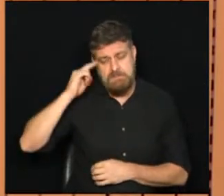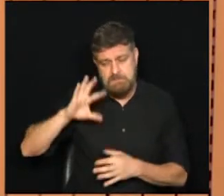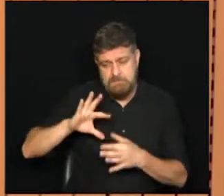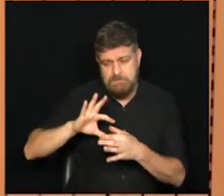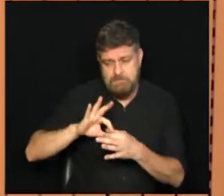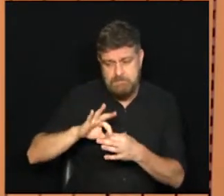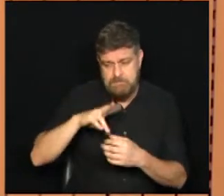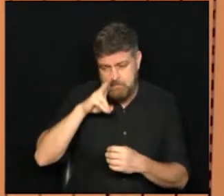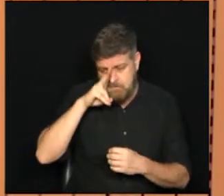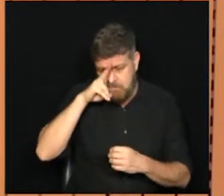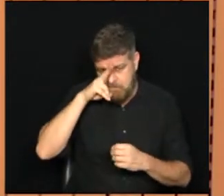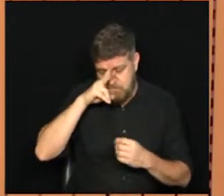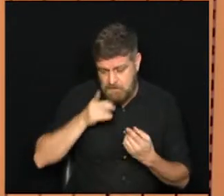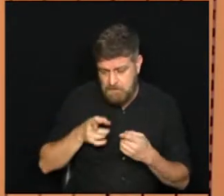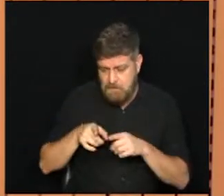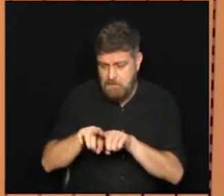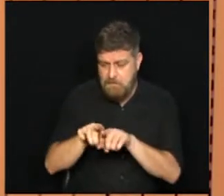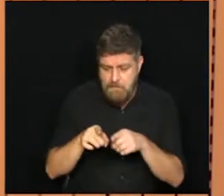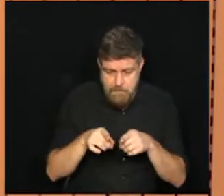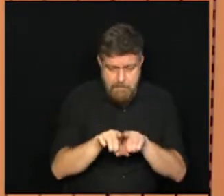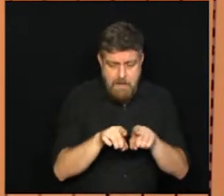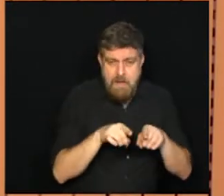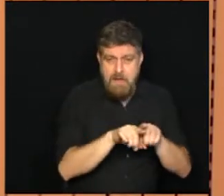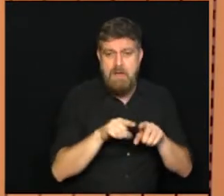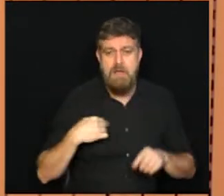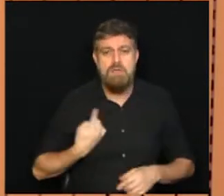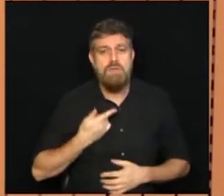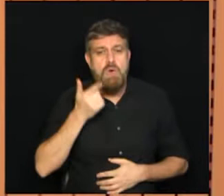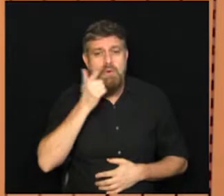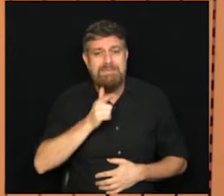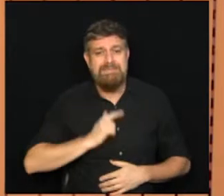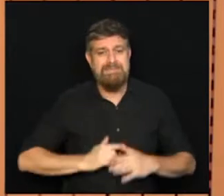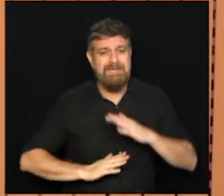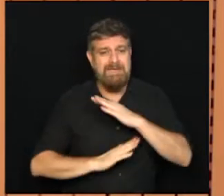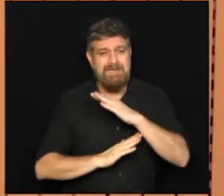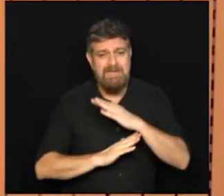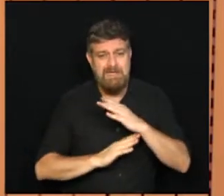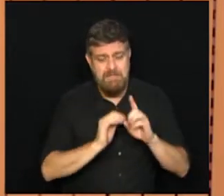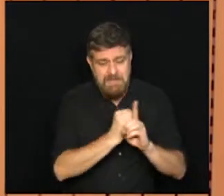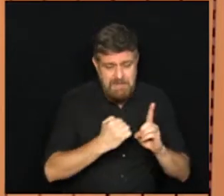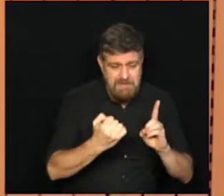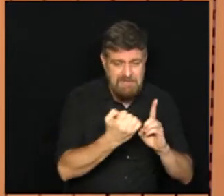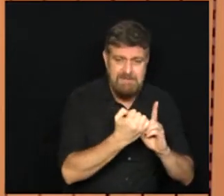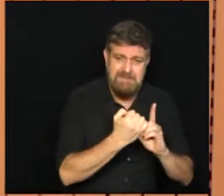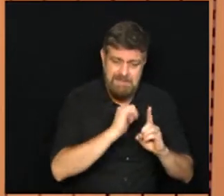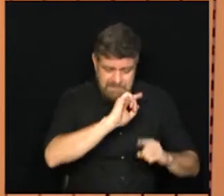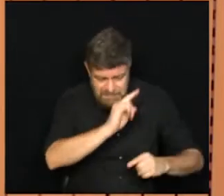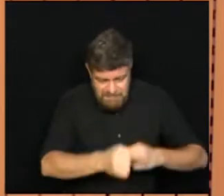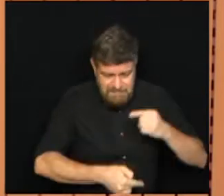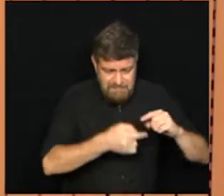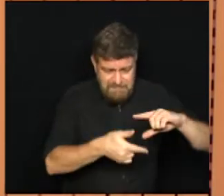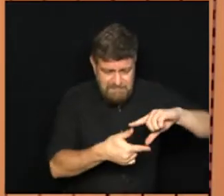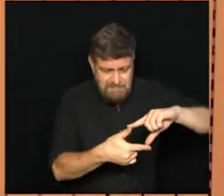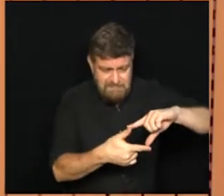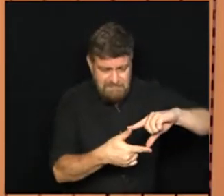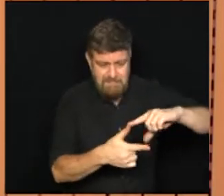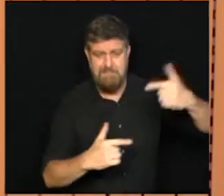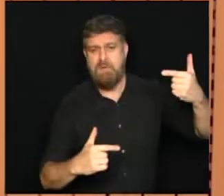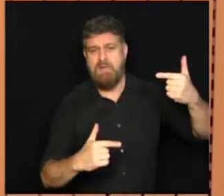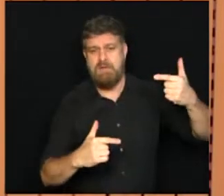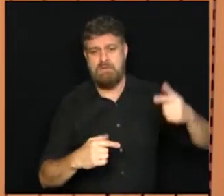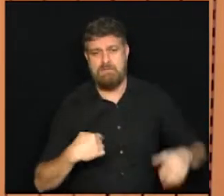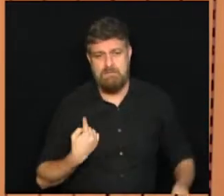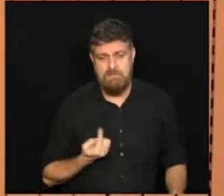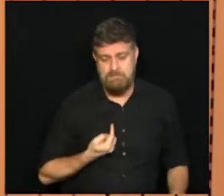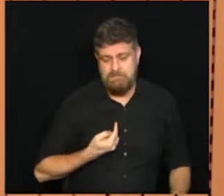para que a gente consiga ter uma mudança real na nossa sociedade. E eu acho fundamental que a Comissão de